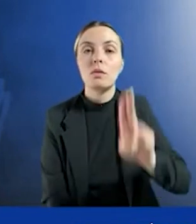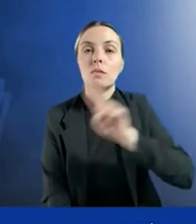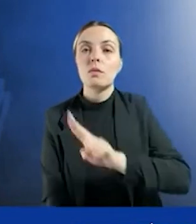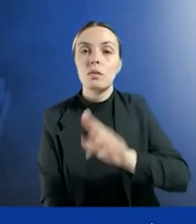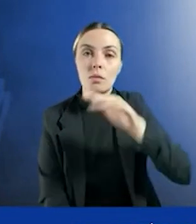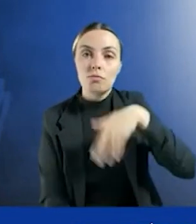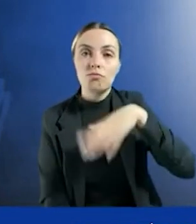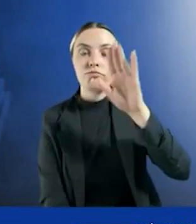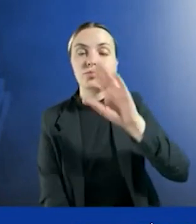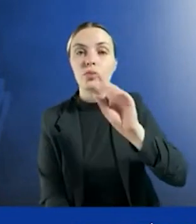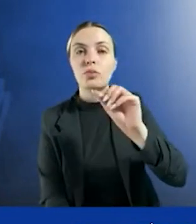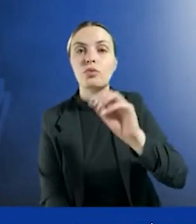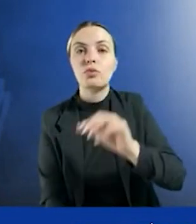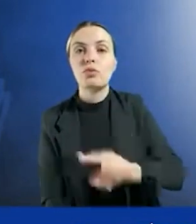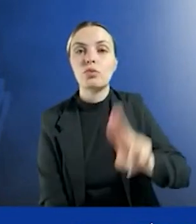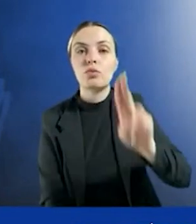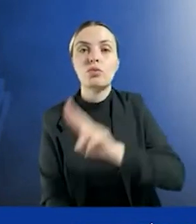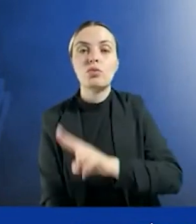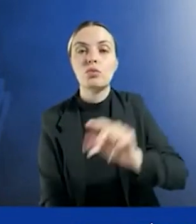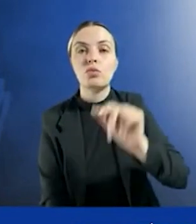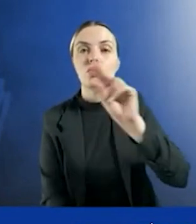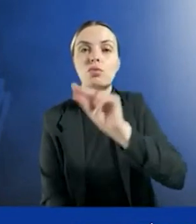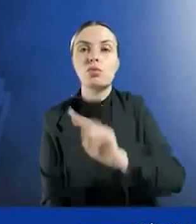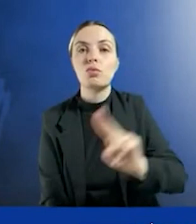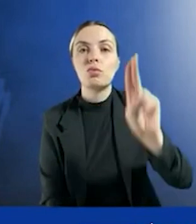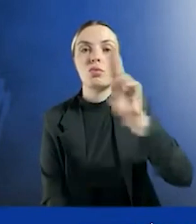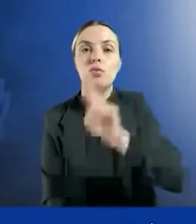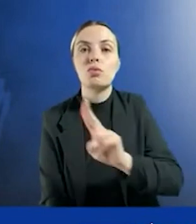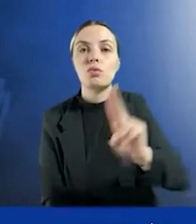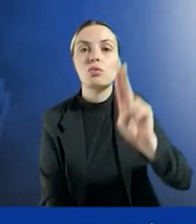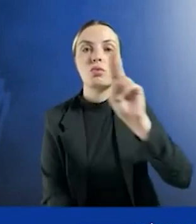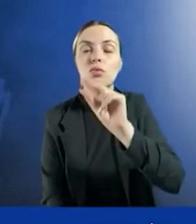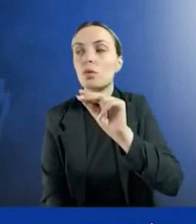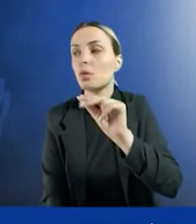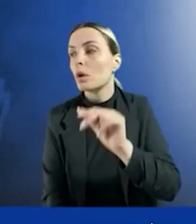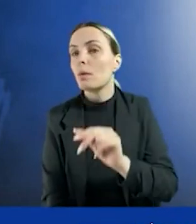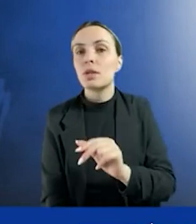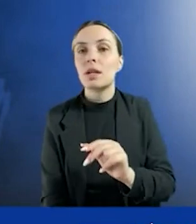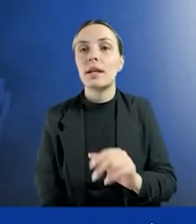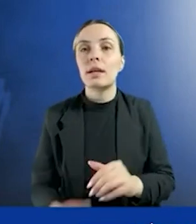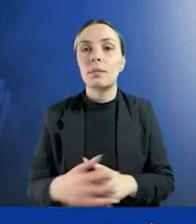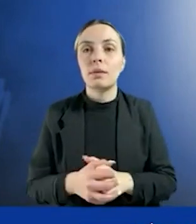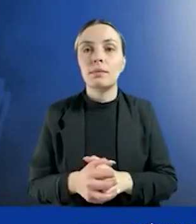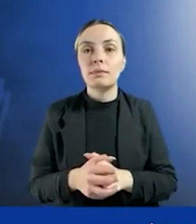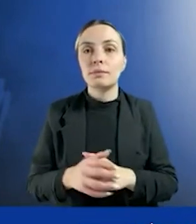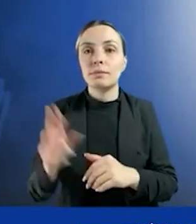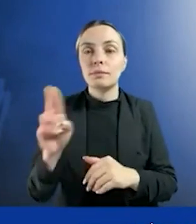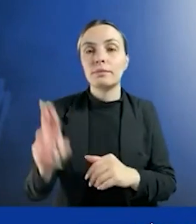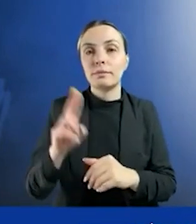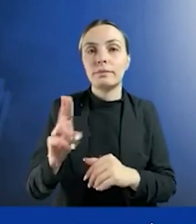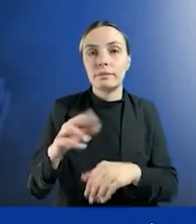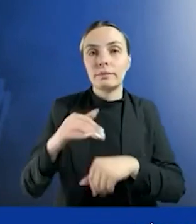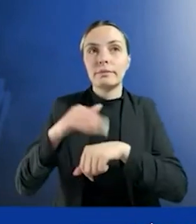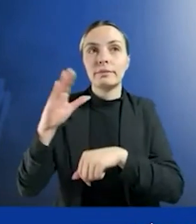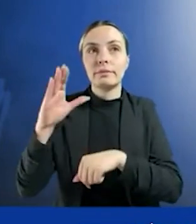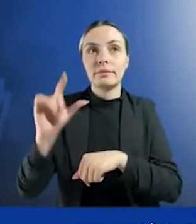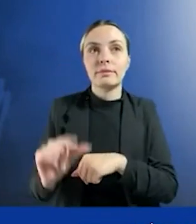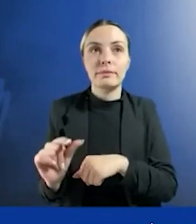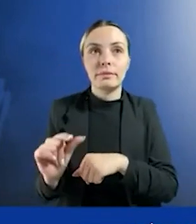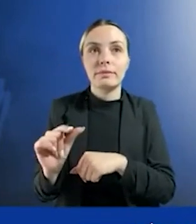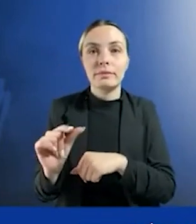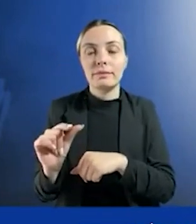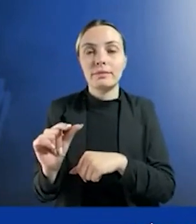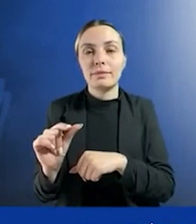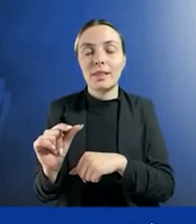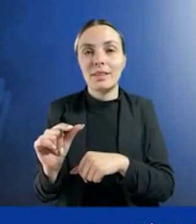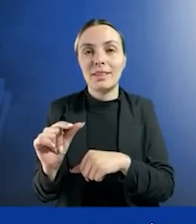A ideia aqui é que nós temos que usar menos terras para a agricultura, temos que usar menos água, nós temos que usar menos fertilizantes,